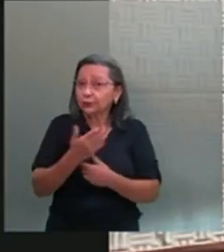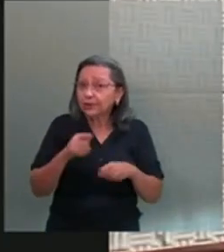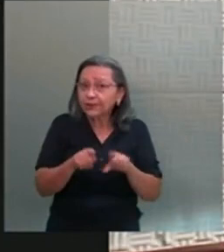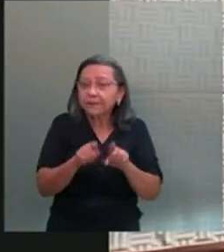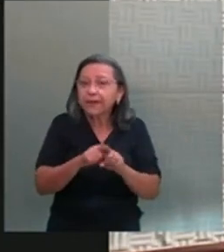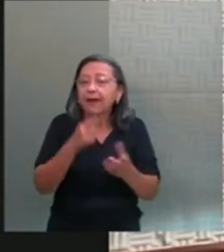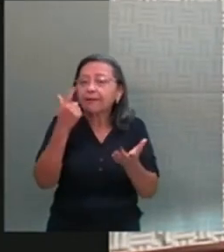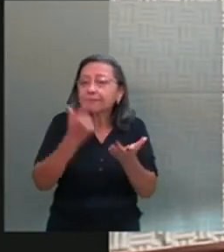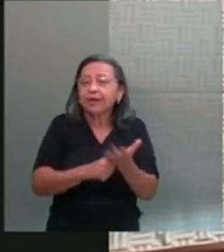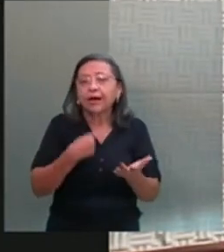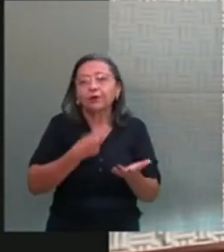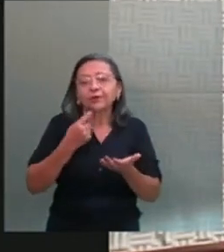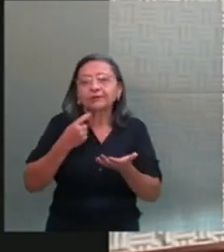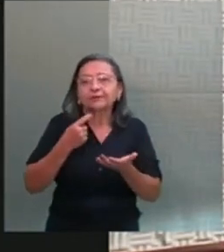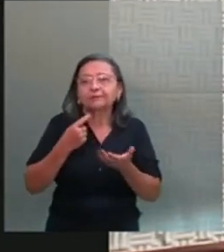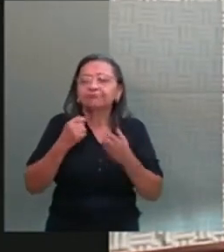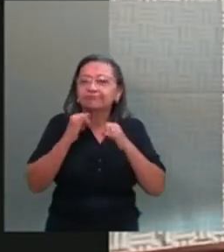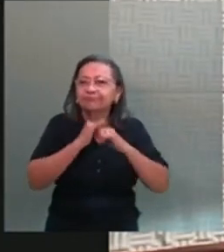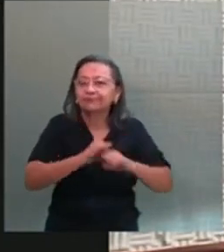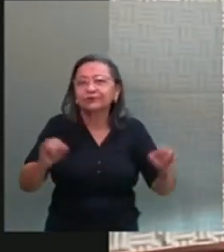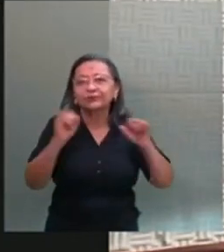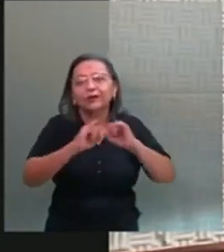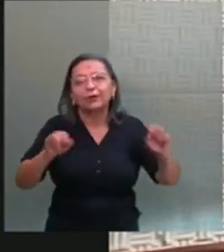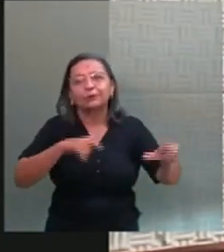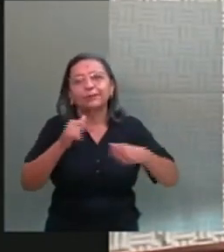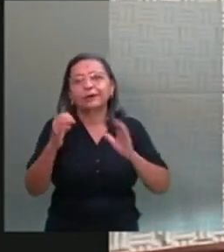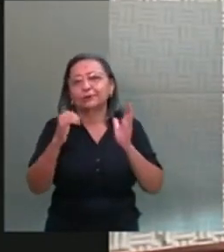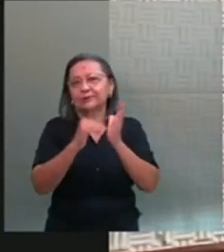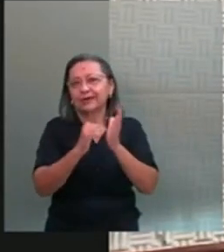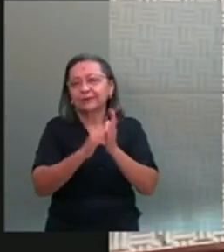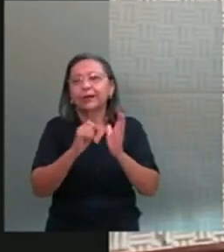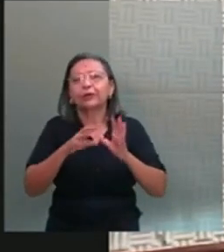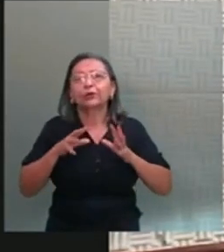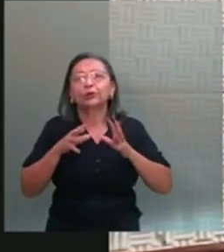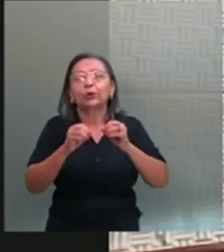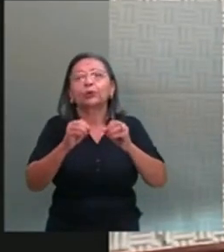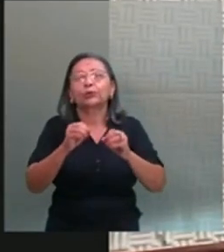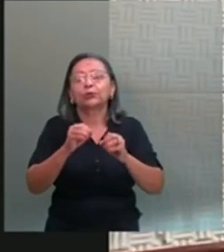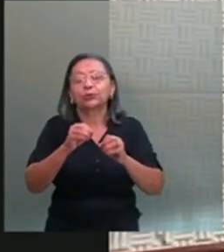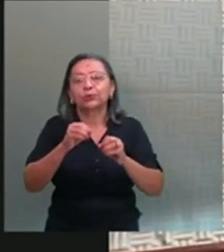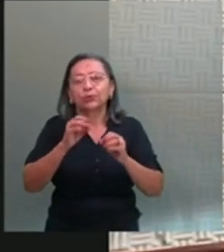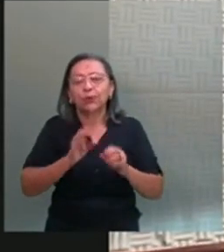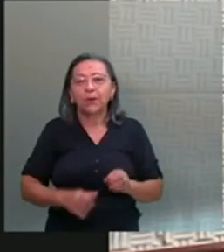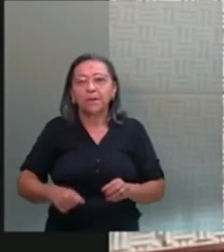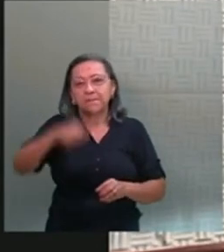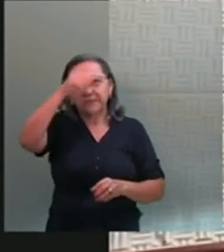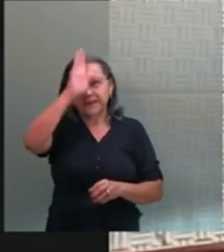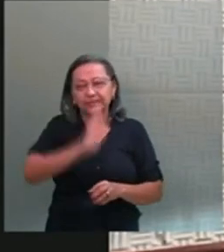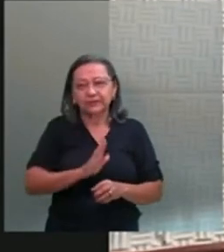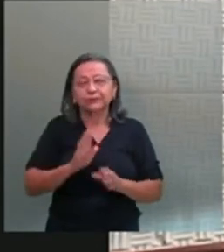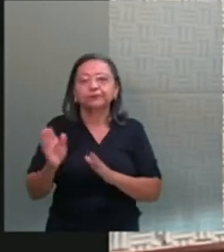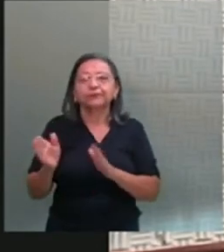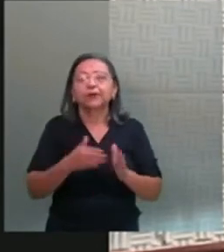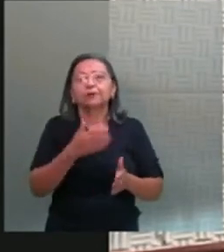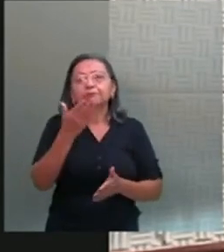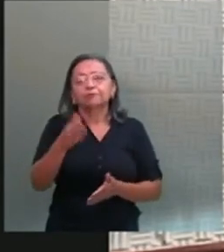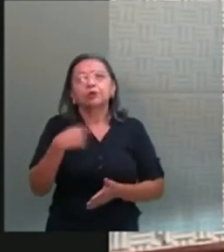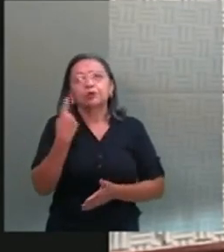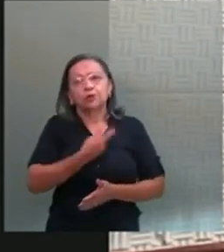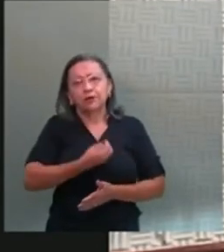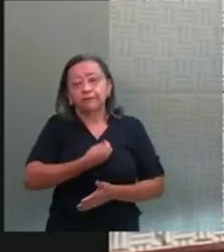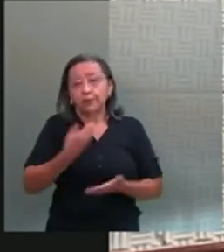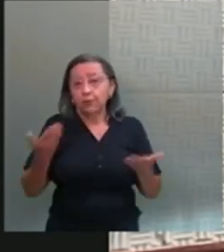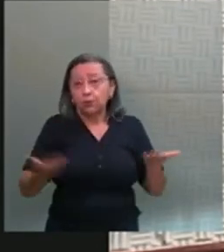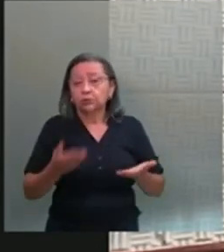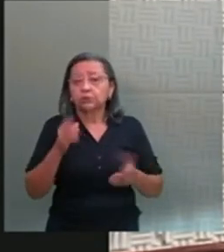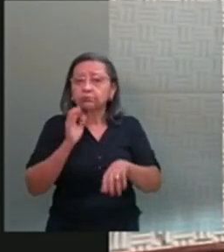a cumprir a nossa missão de divulgar o trabalho do Senado Federal para todo o território nacional. Senhor presidente, nós vivemos hoje a